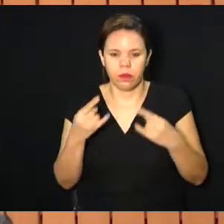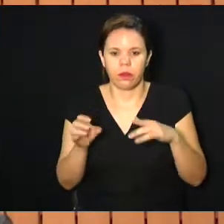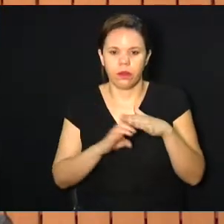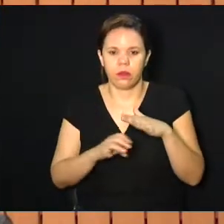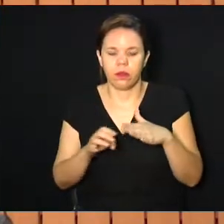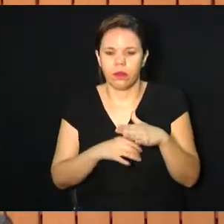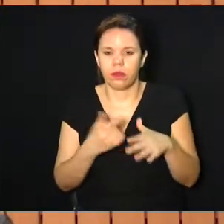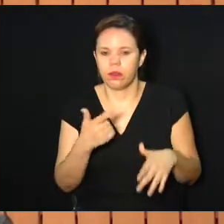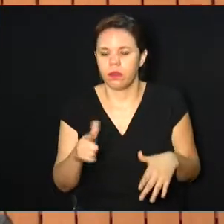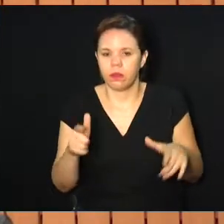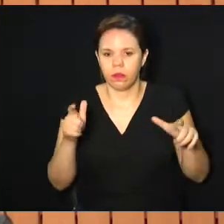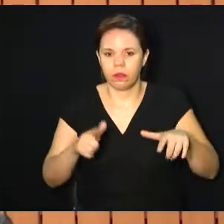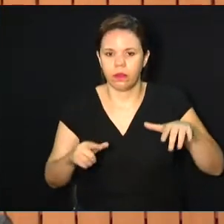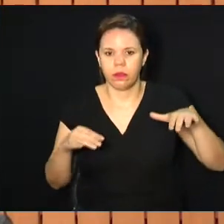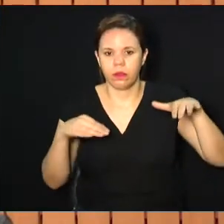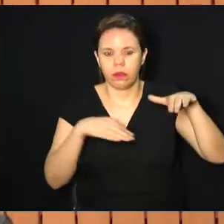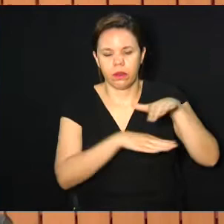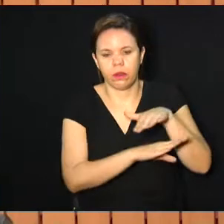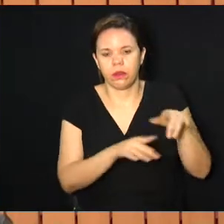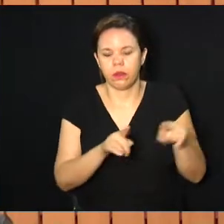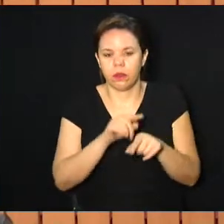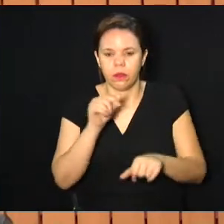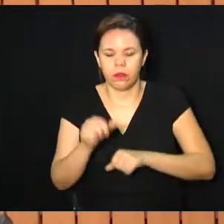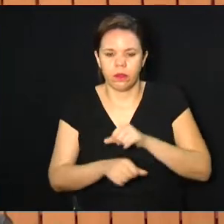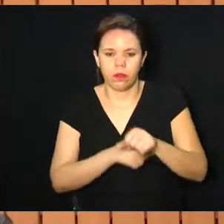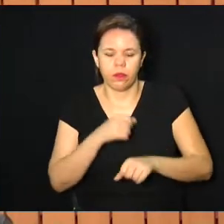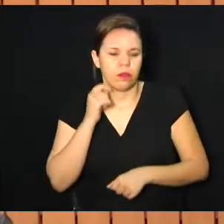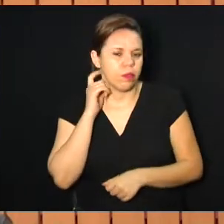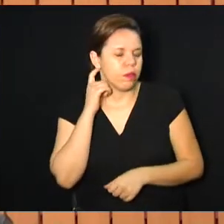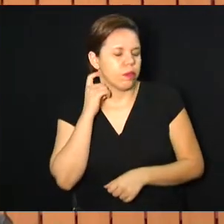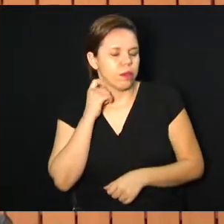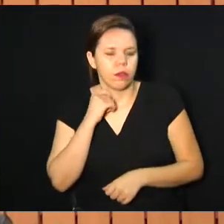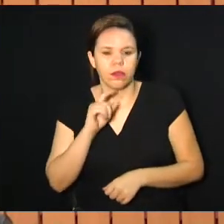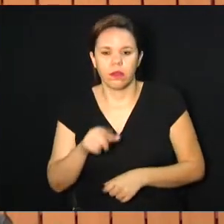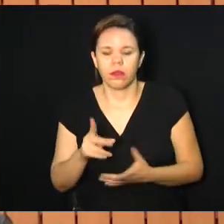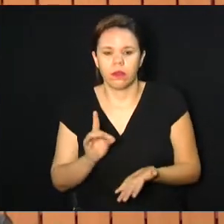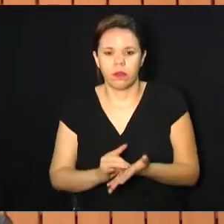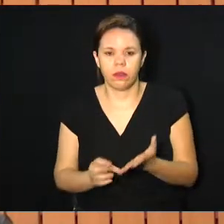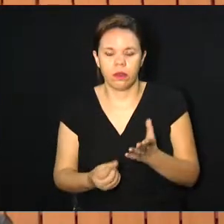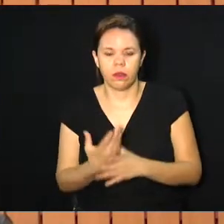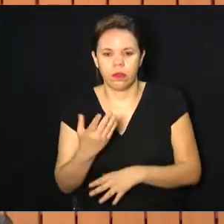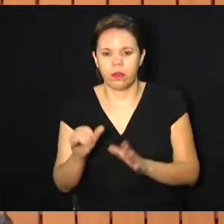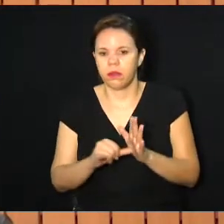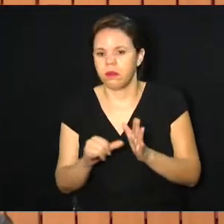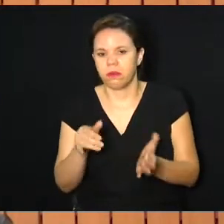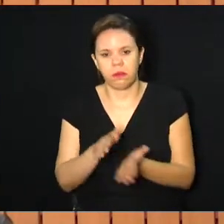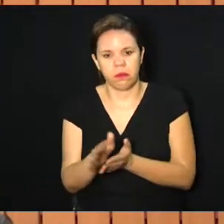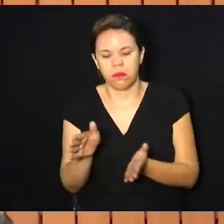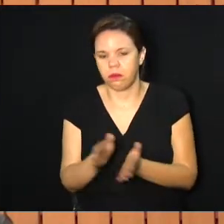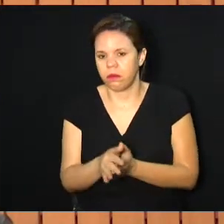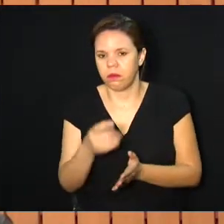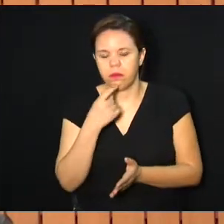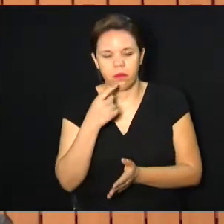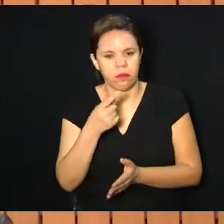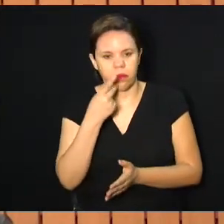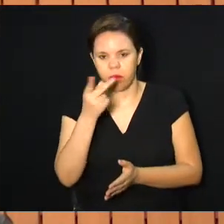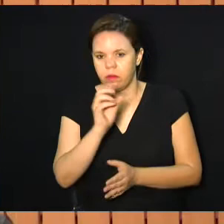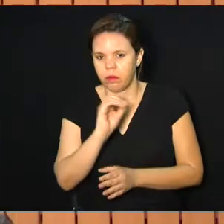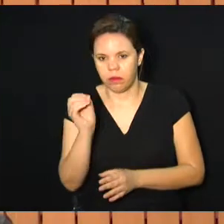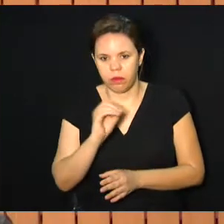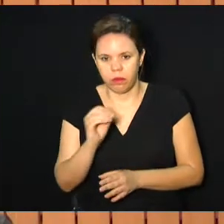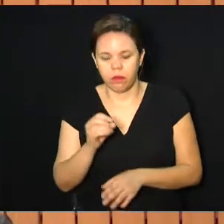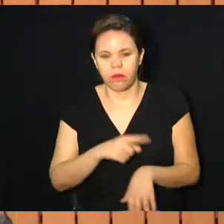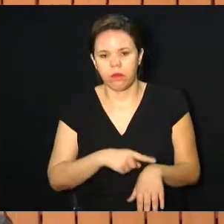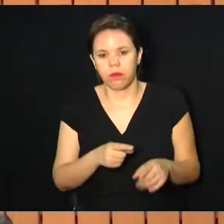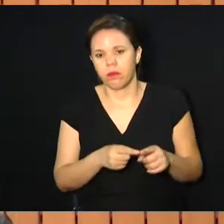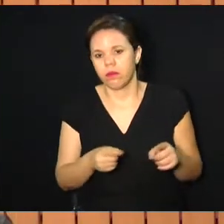que não tenham garagem na cidade para mudar esse cenário. O edital de Campinas não menciona muito garagem. Ele fala lá um prazo para